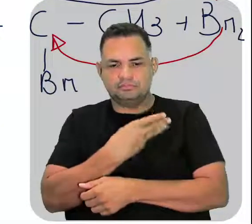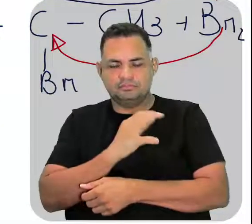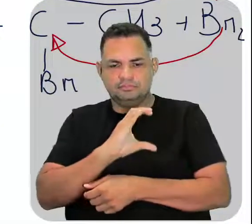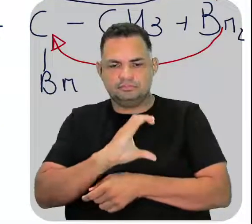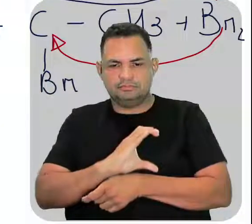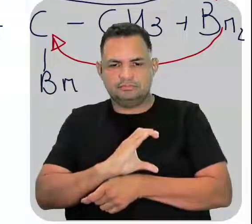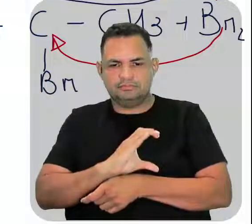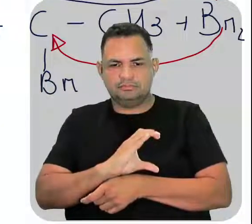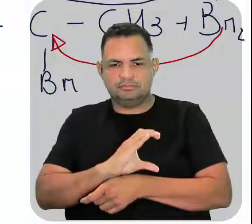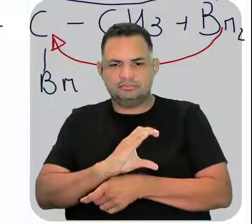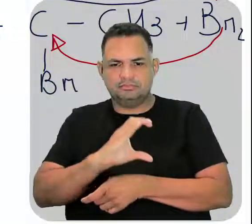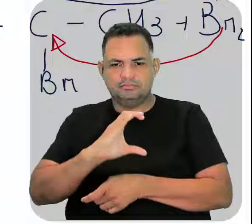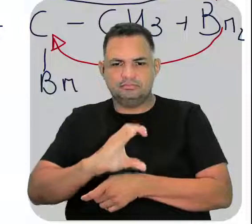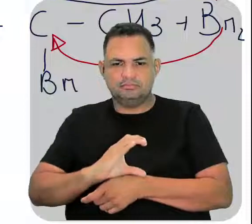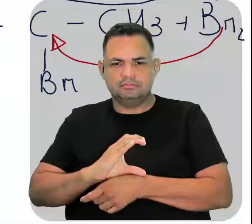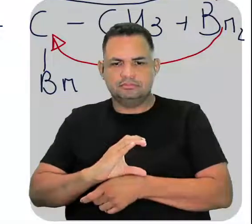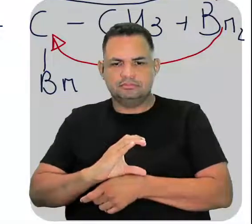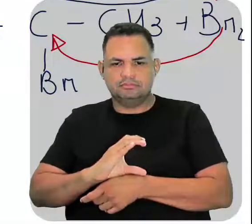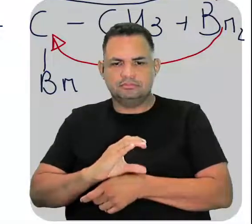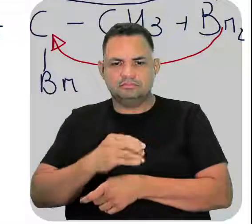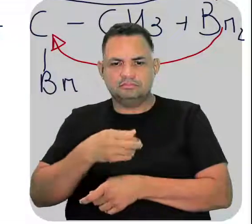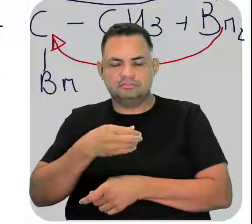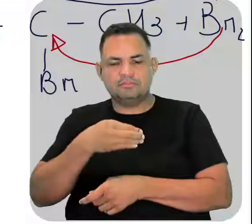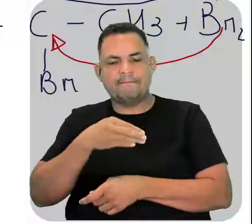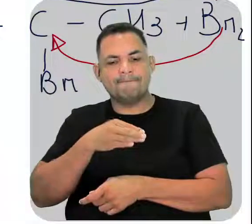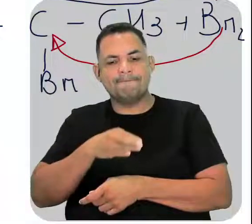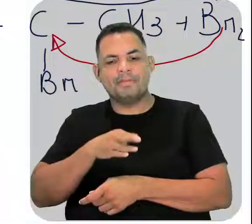H3C, C aí,